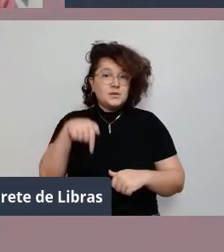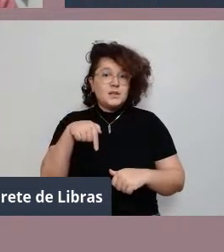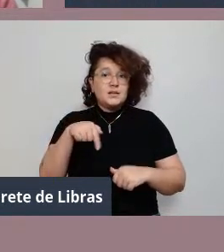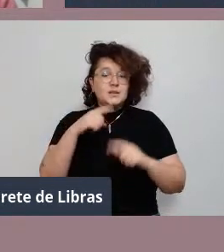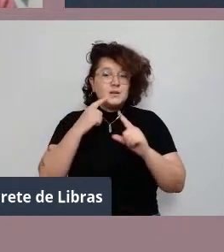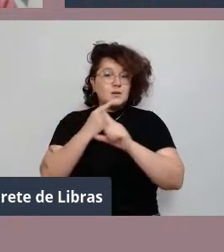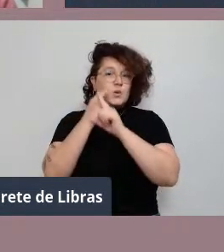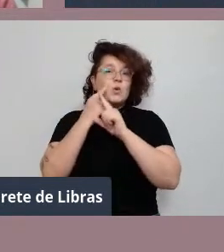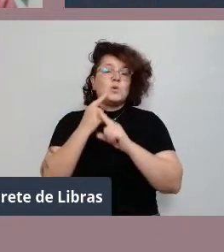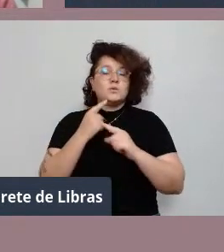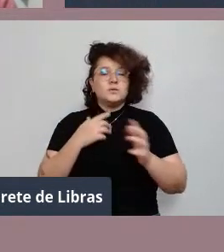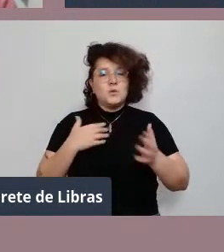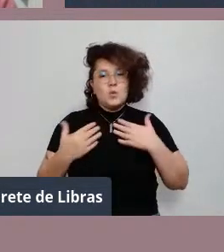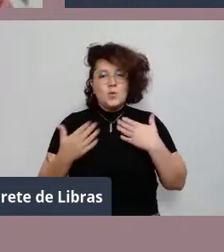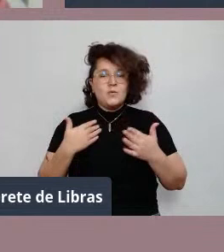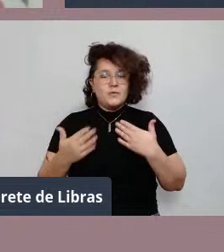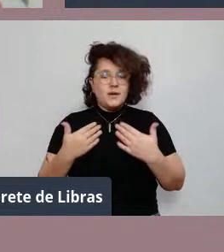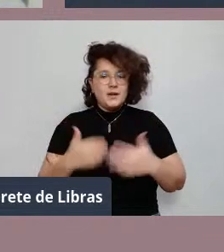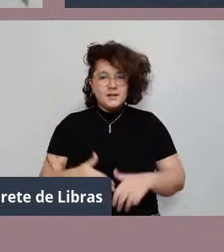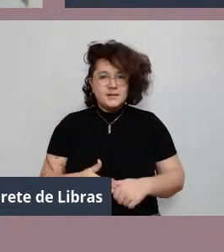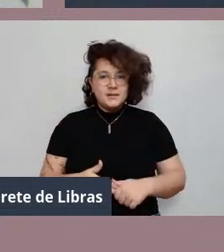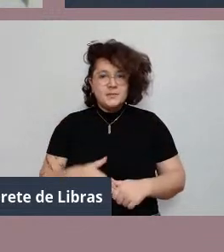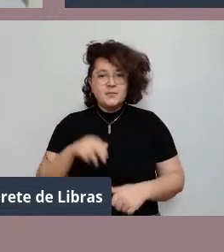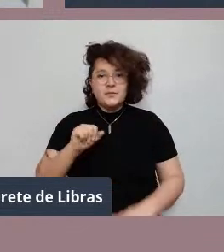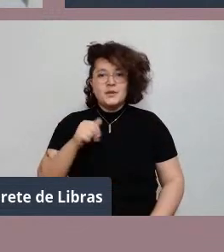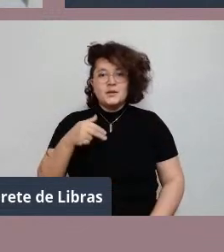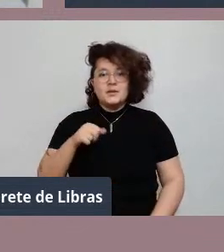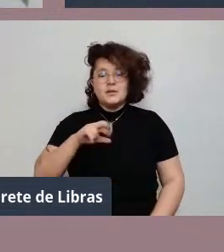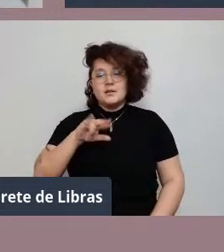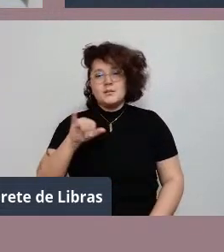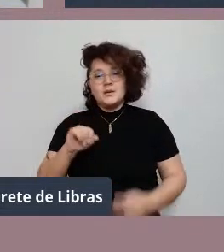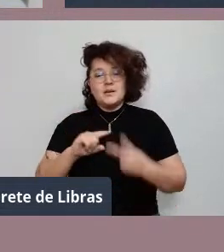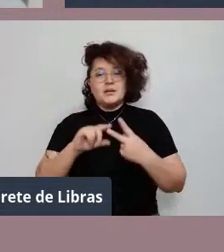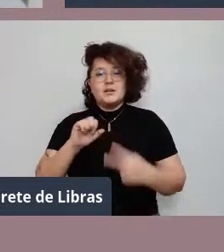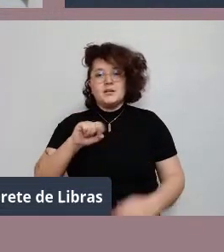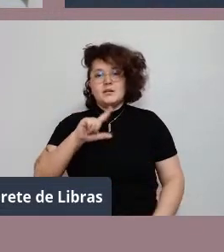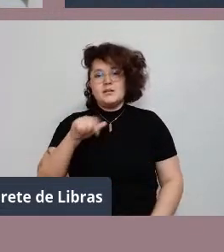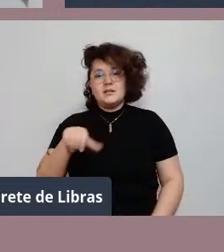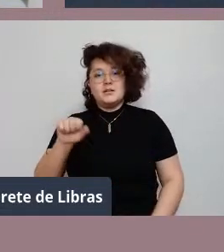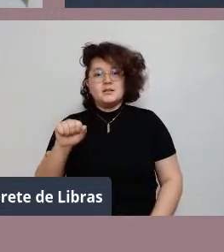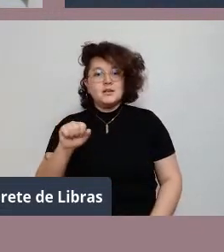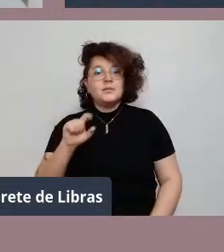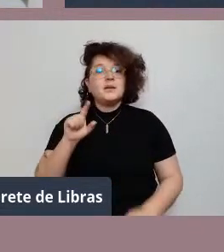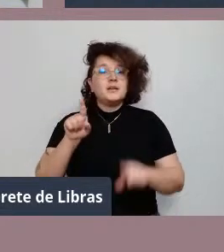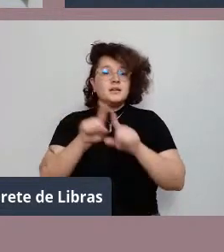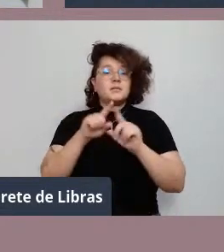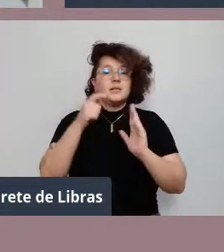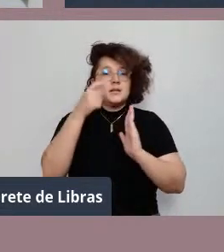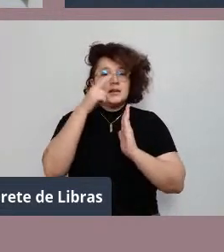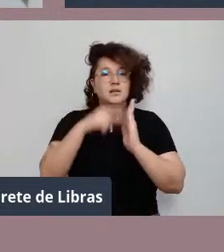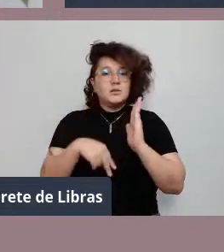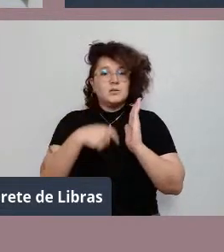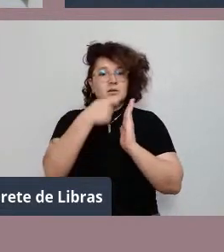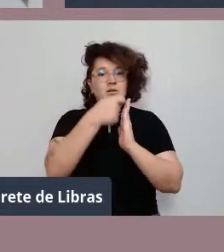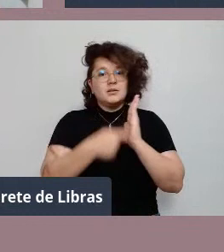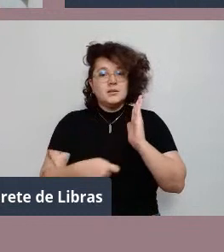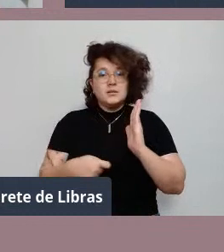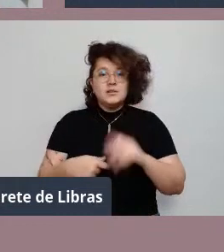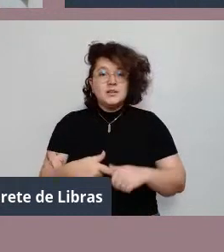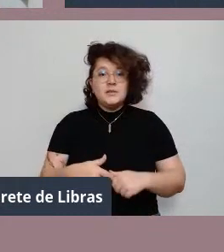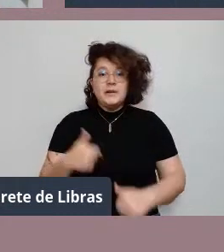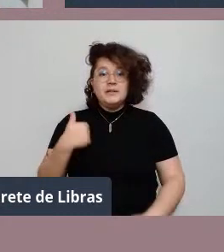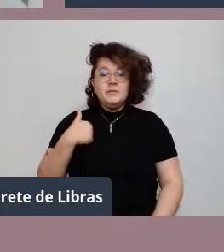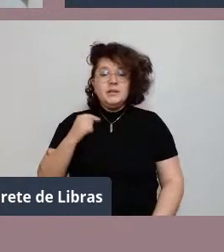dessa conversa com a Ana Maria, com a Elisama, depois da leitura do texto da Ana Maria também, eu fiquei